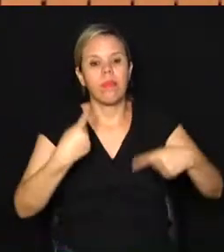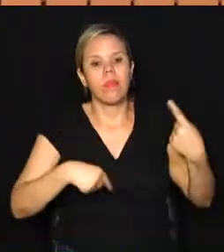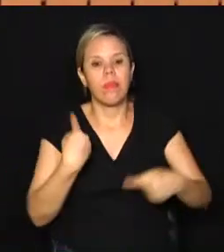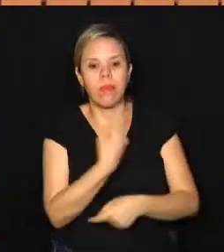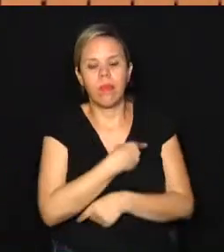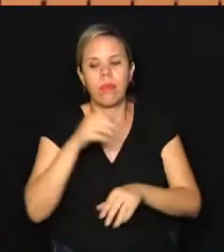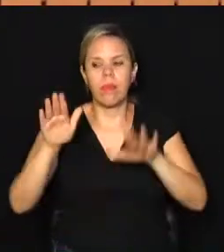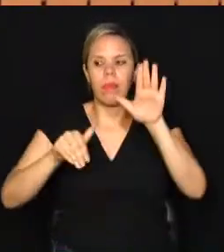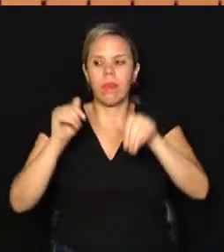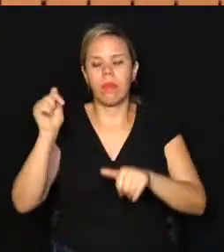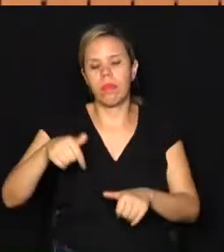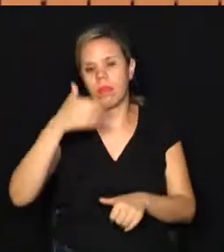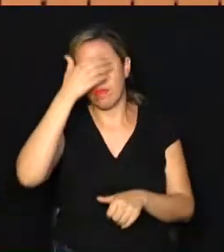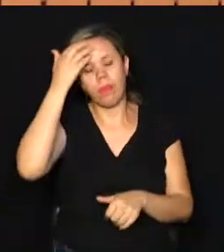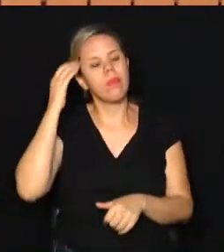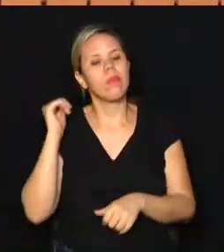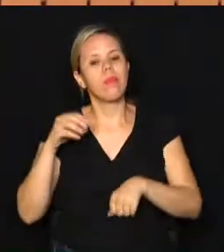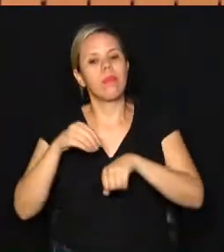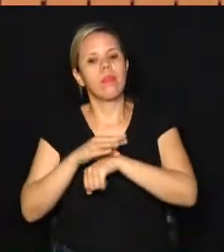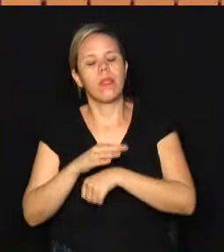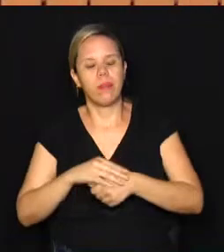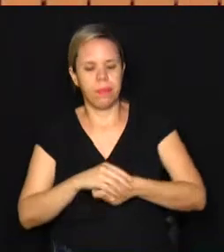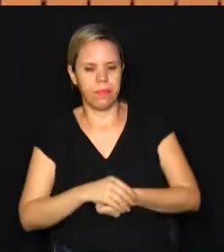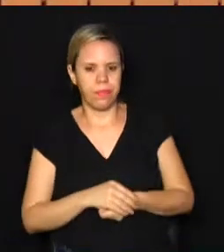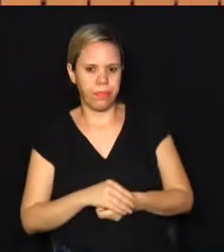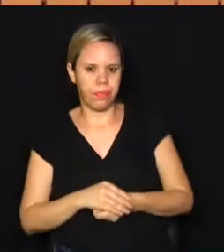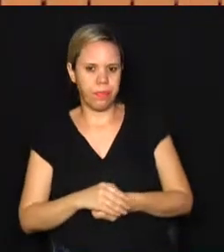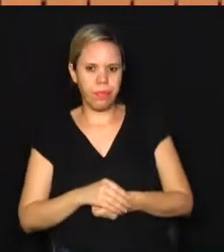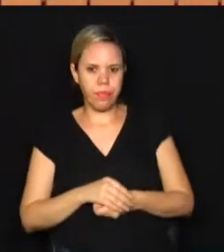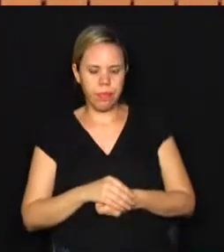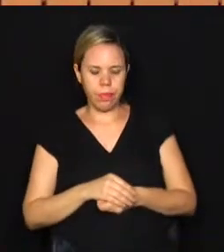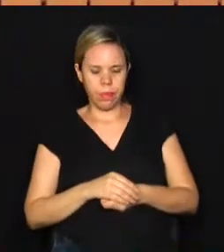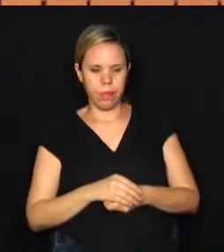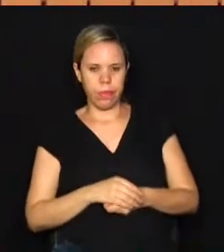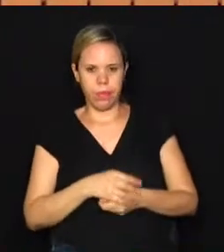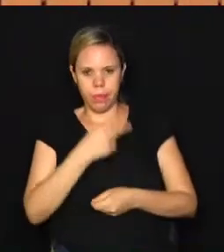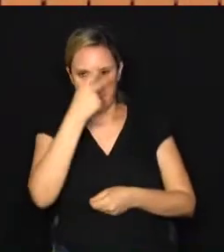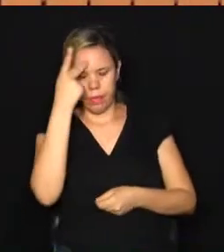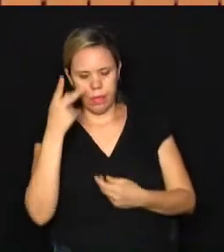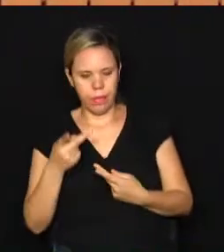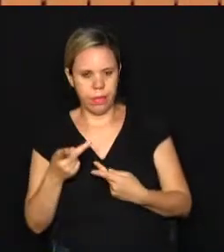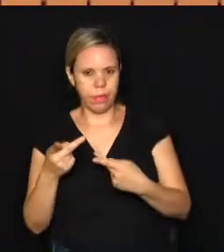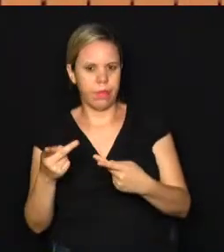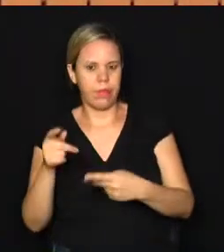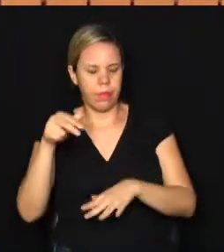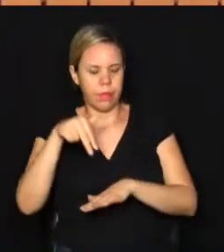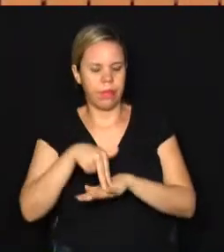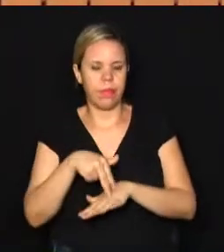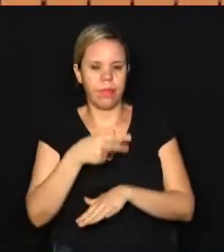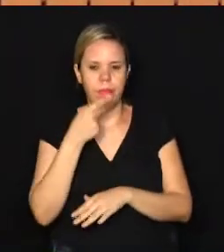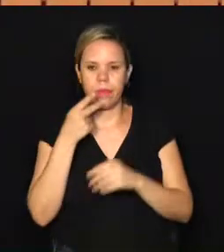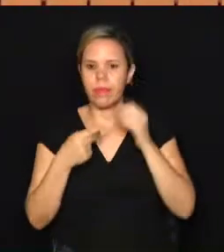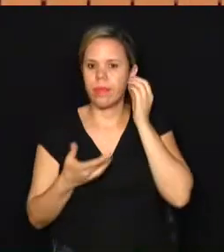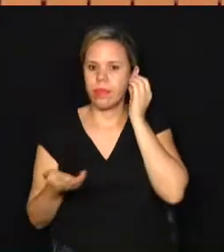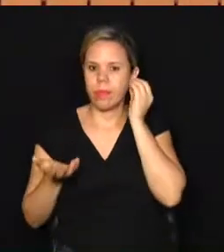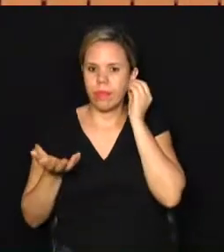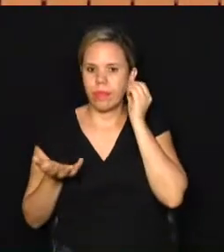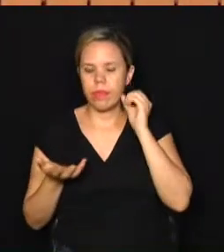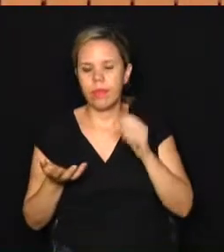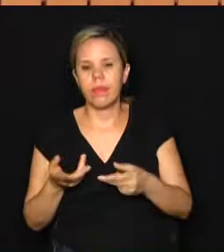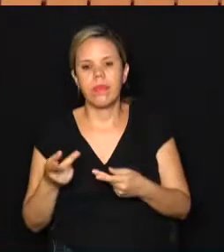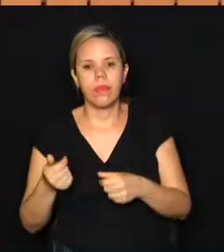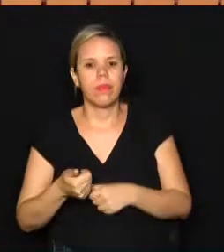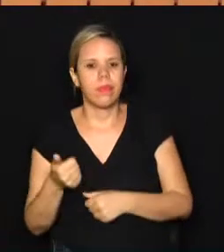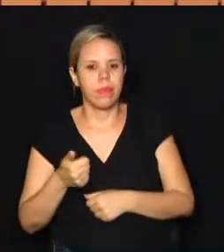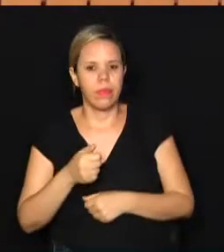chamamos aqui. Então, já vou passar a palavra para as nossas convidadas e para os nossos convidados. Eu queria convidar primeiro